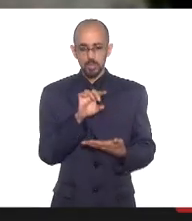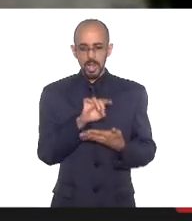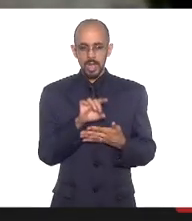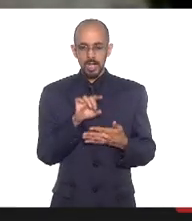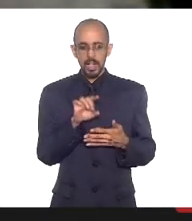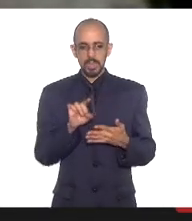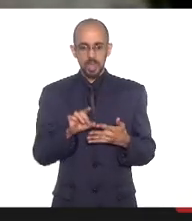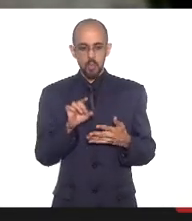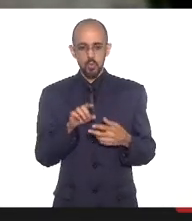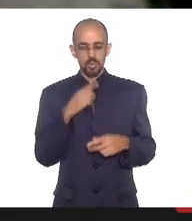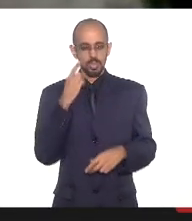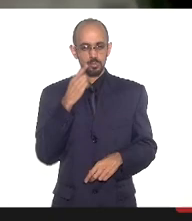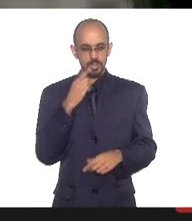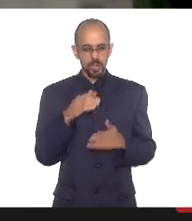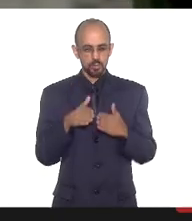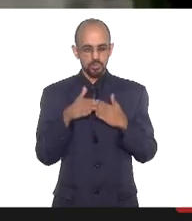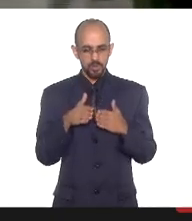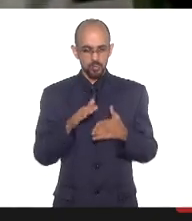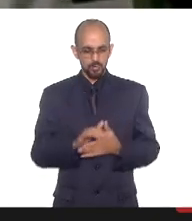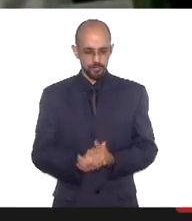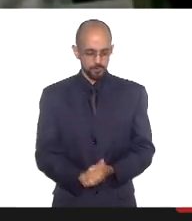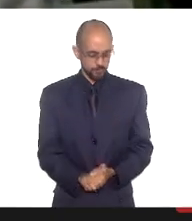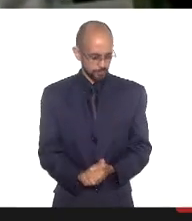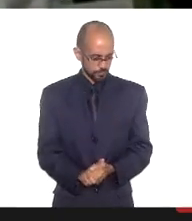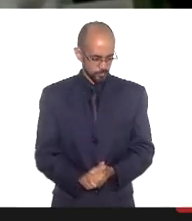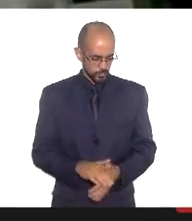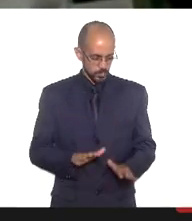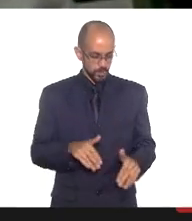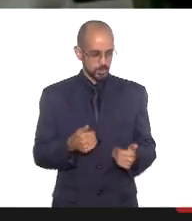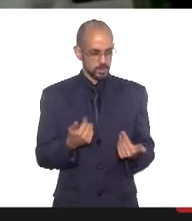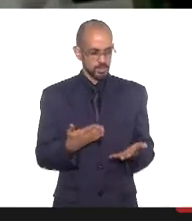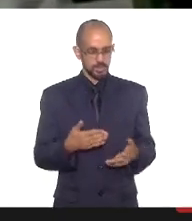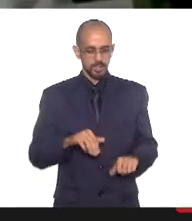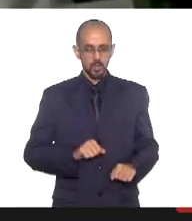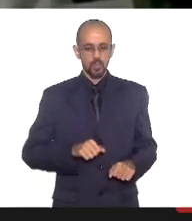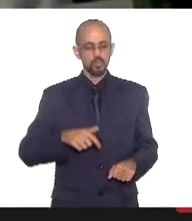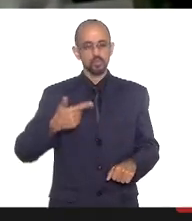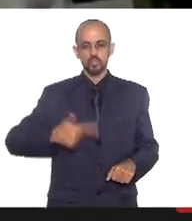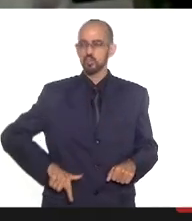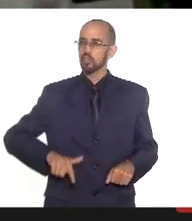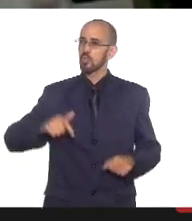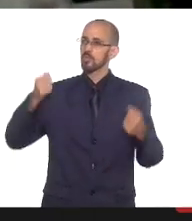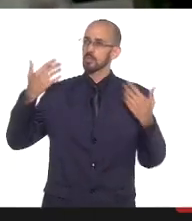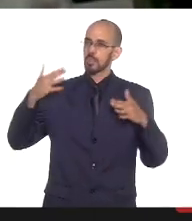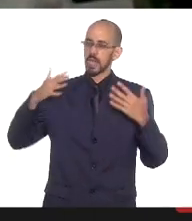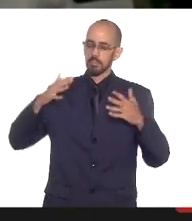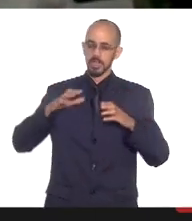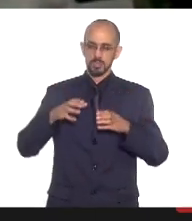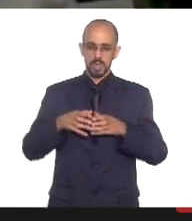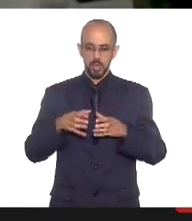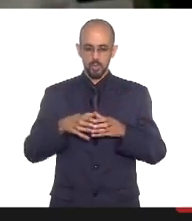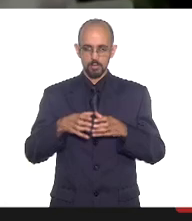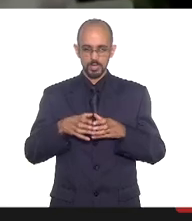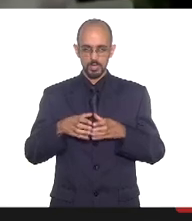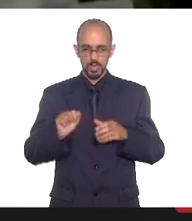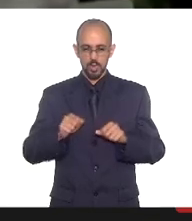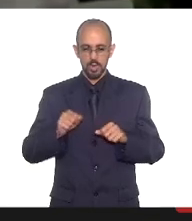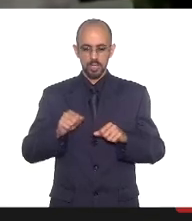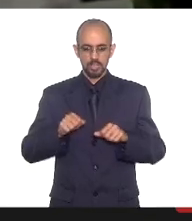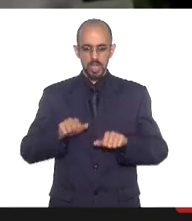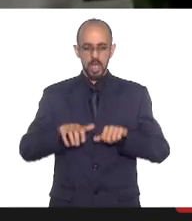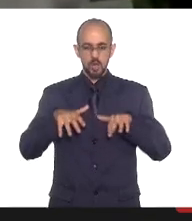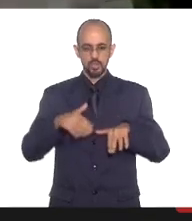seguida deputada Rejane por favor em primeiro lugar mano mais uma vez parabéns pela construção dessa nossa audiência